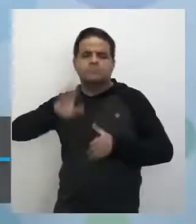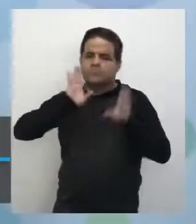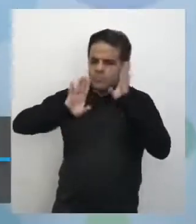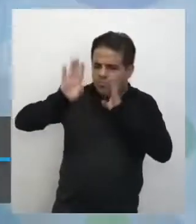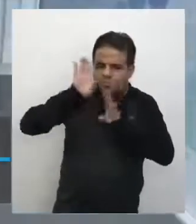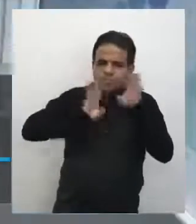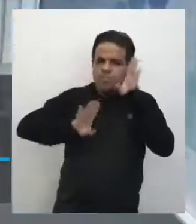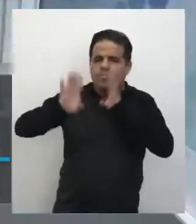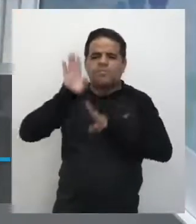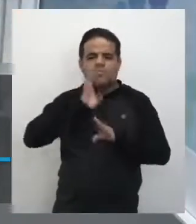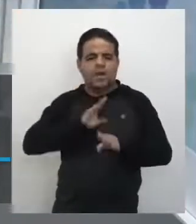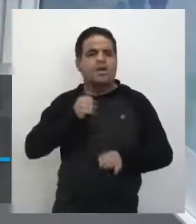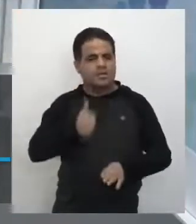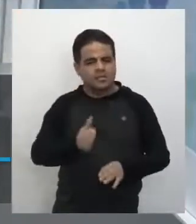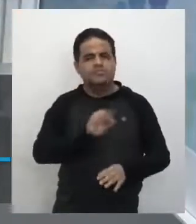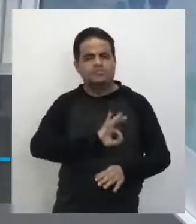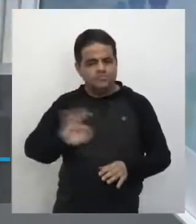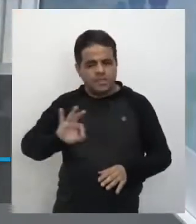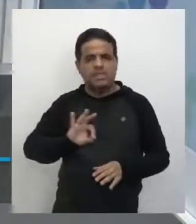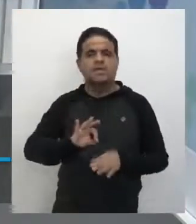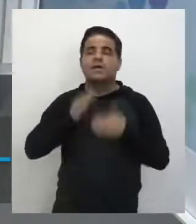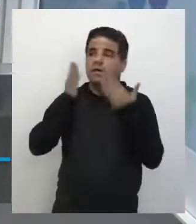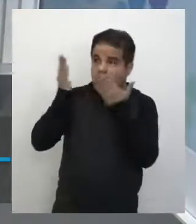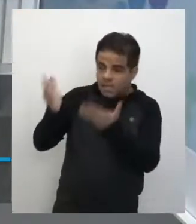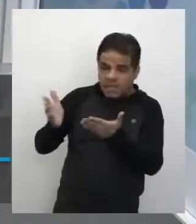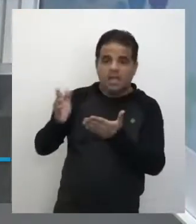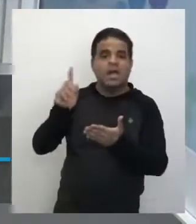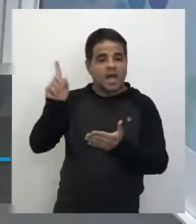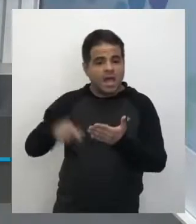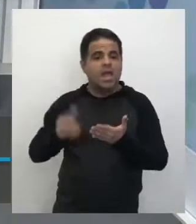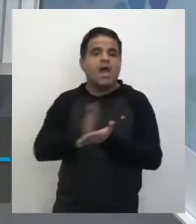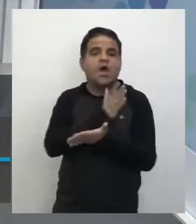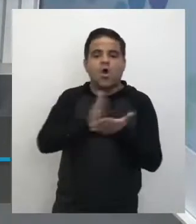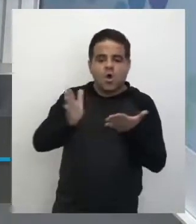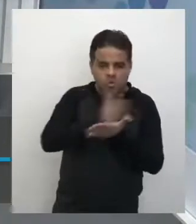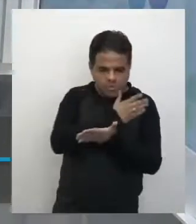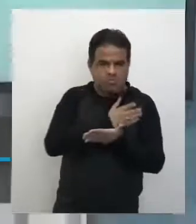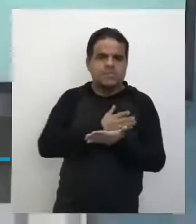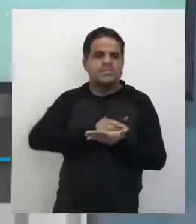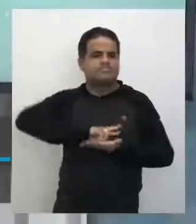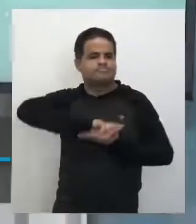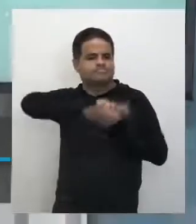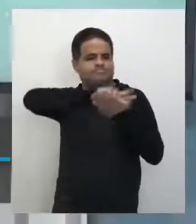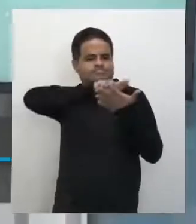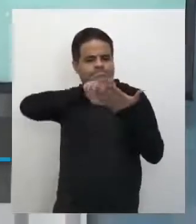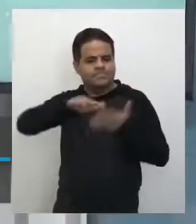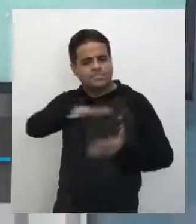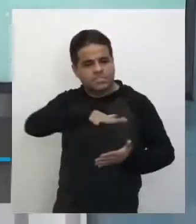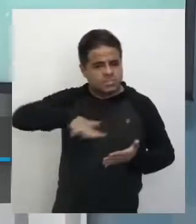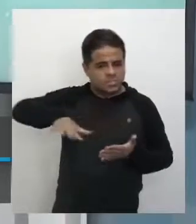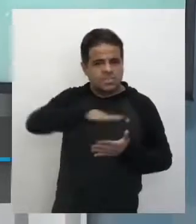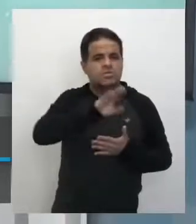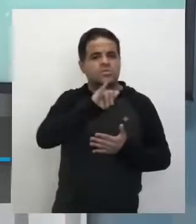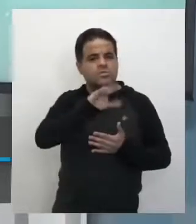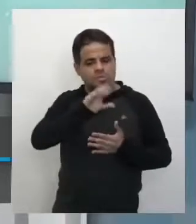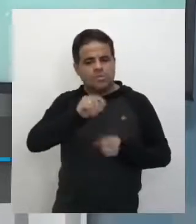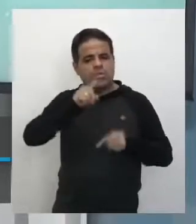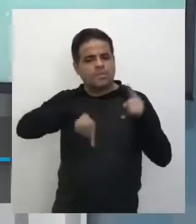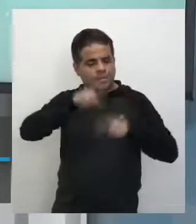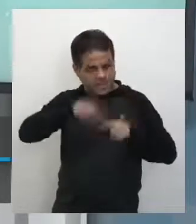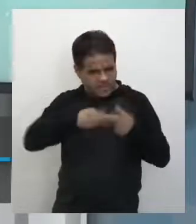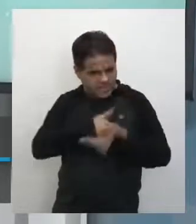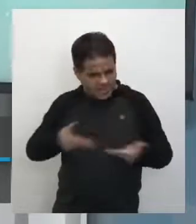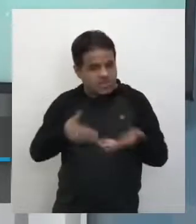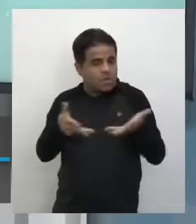aí. Exato, muito legal. Então aí essas foram algumas aí das características gerais dos biomateriais. Agora